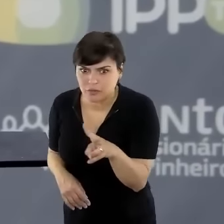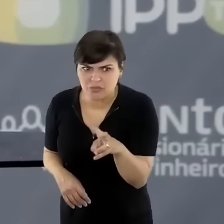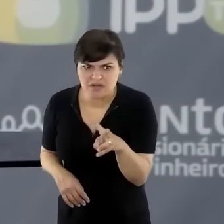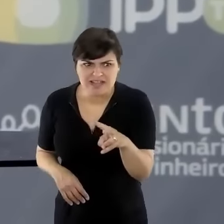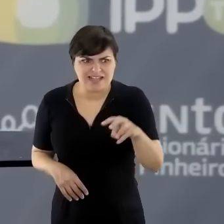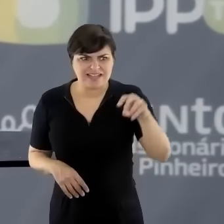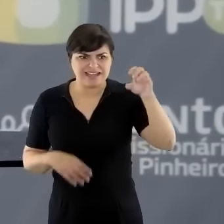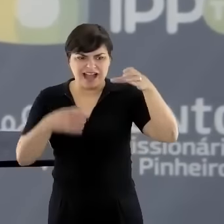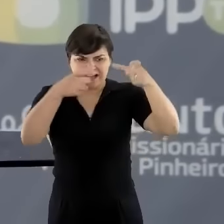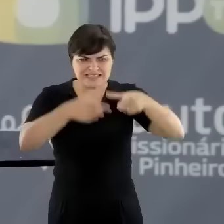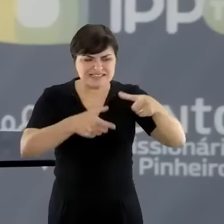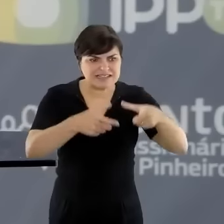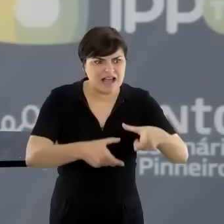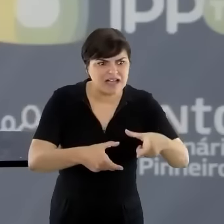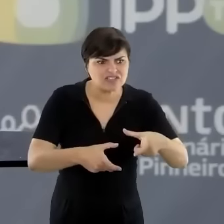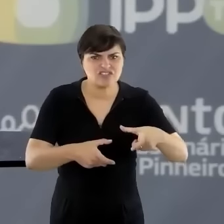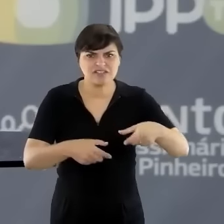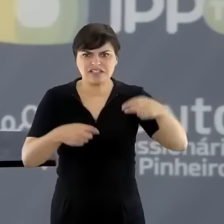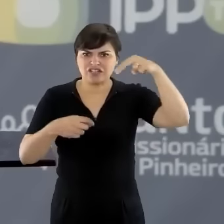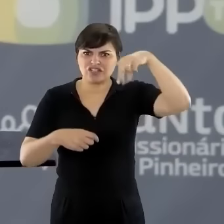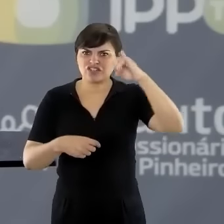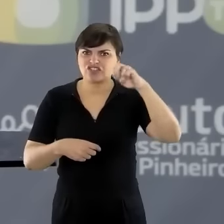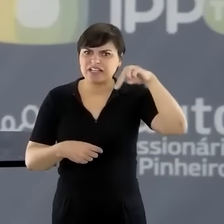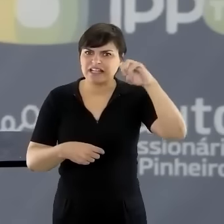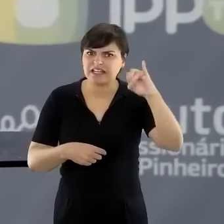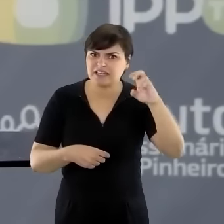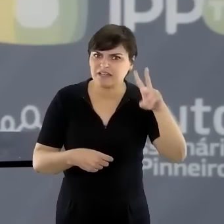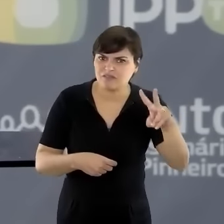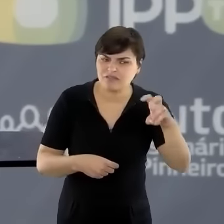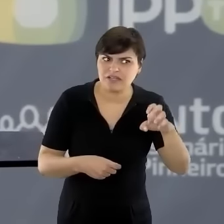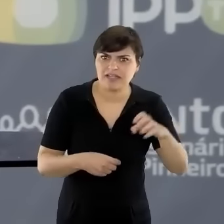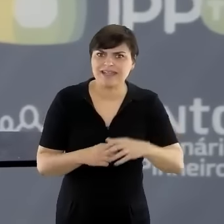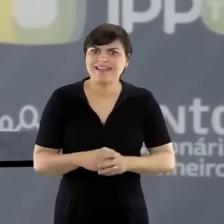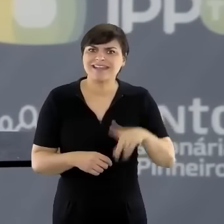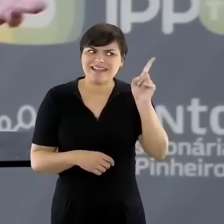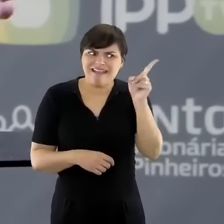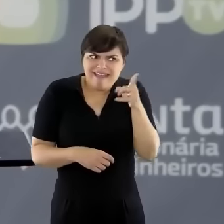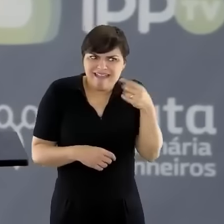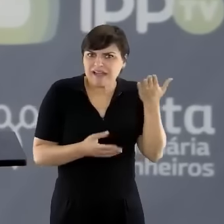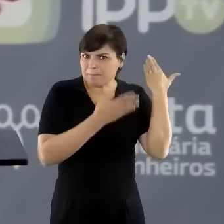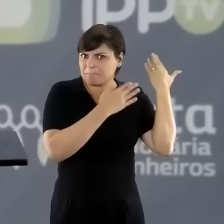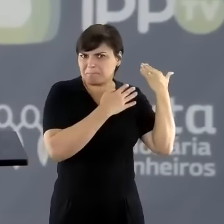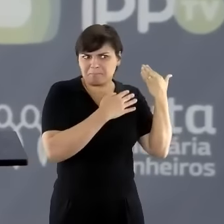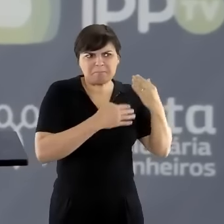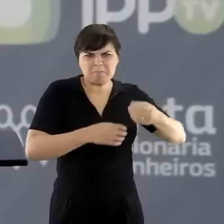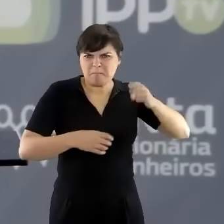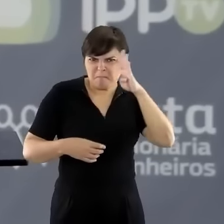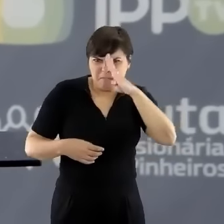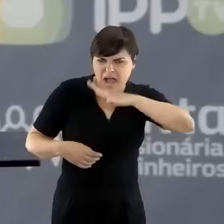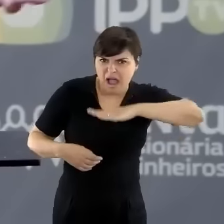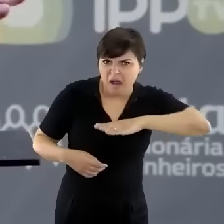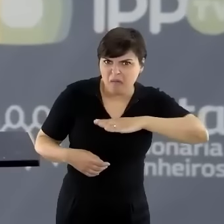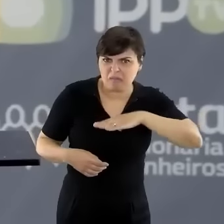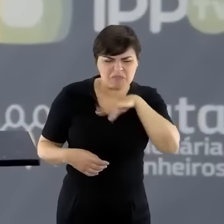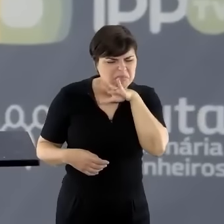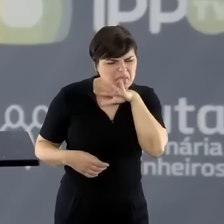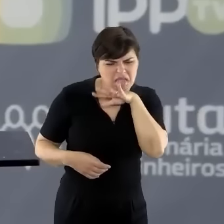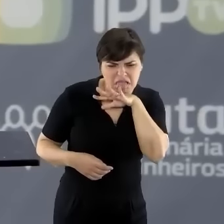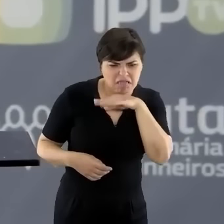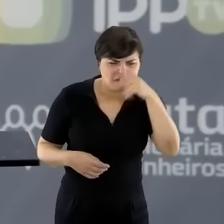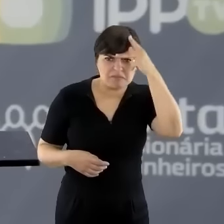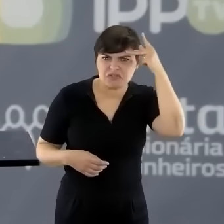perversa sanguinária truculenta a capital de um império expansionista guerreiro que massacrava as